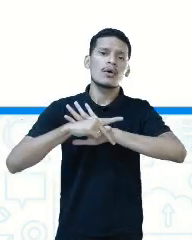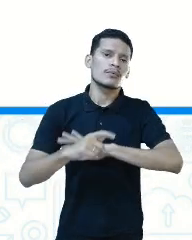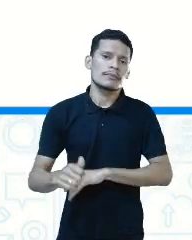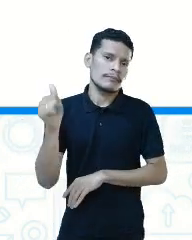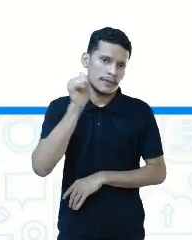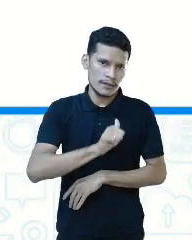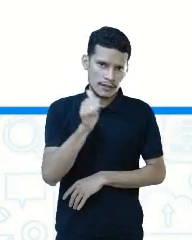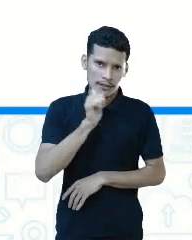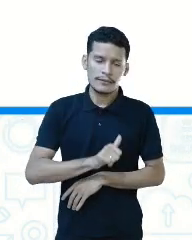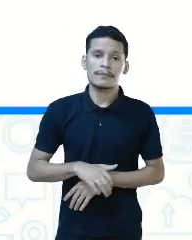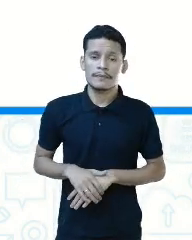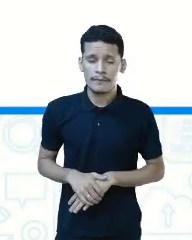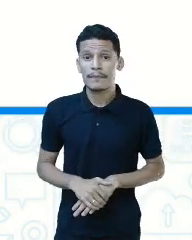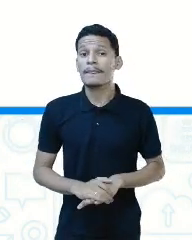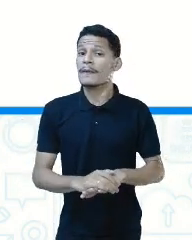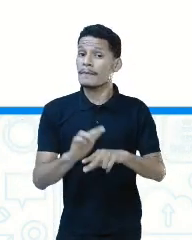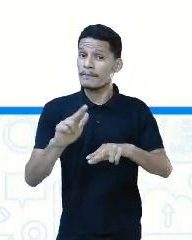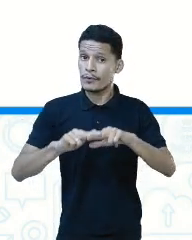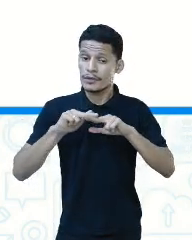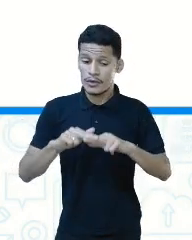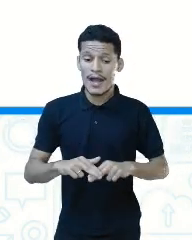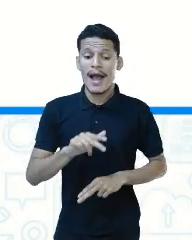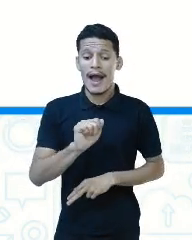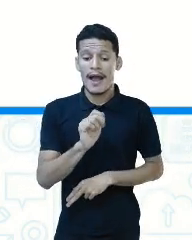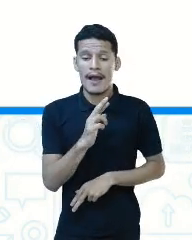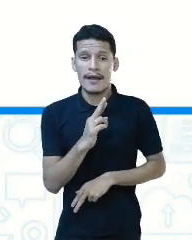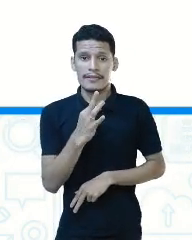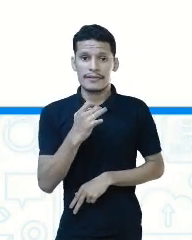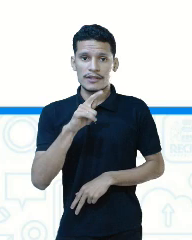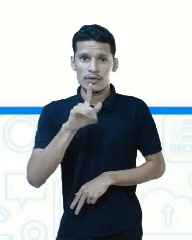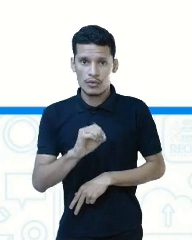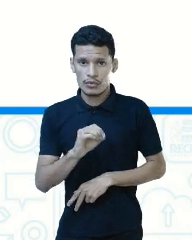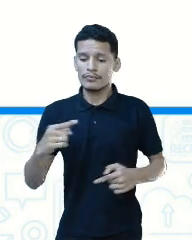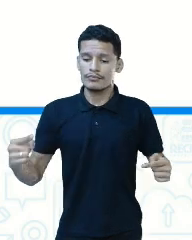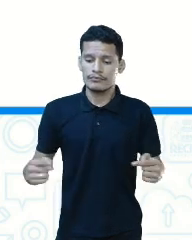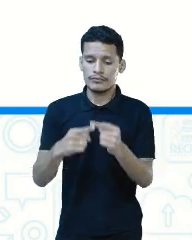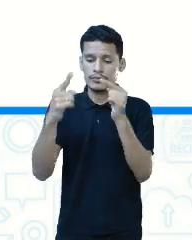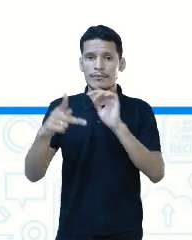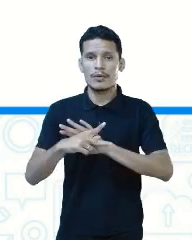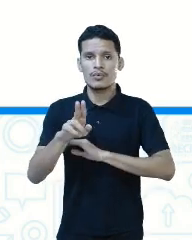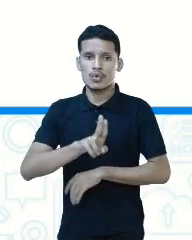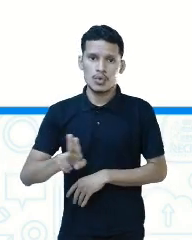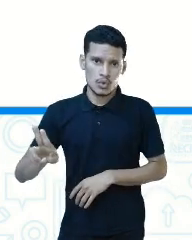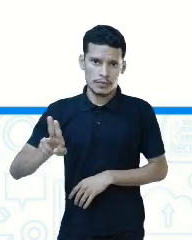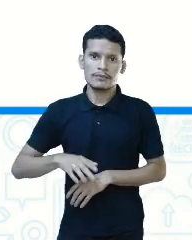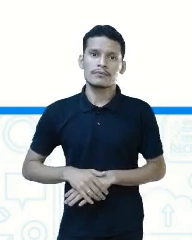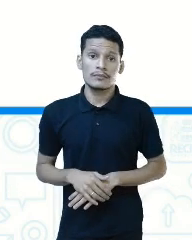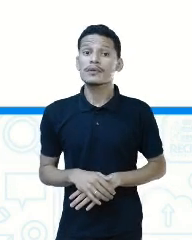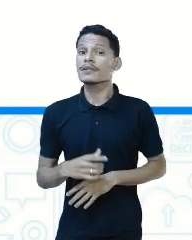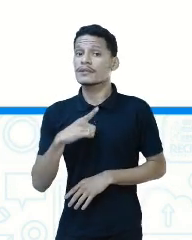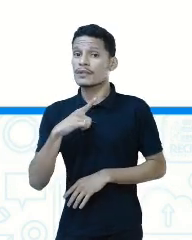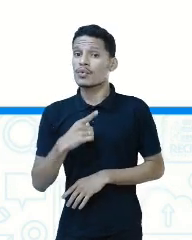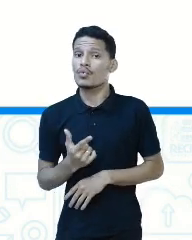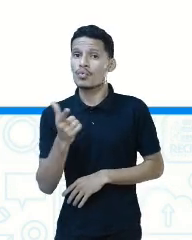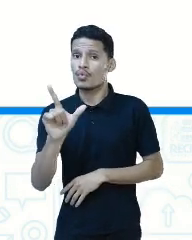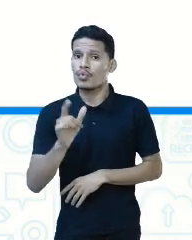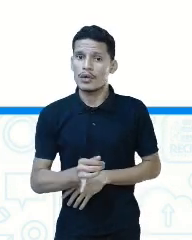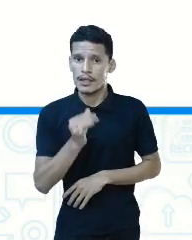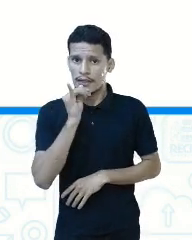menina, não é isso? Então, o artigo concordando com o nome, nesse caso. Aí a gente vai ver o outro exemplo